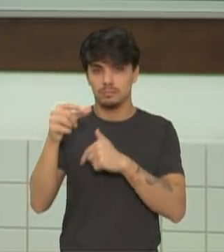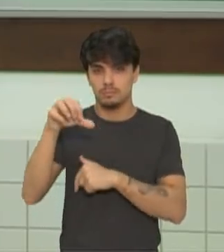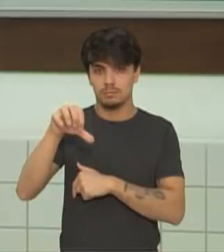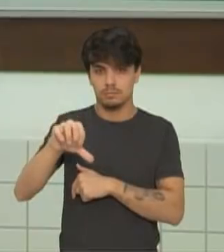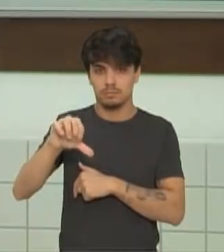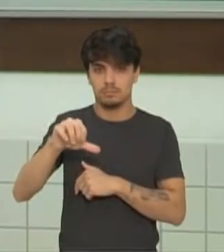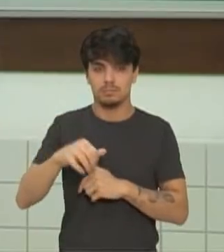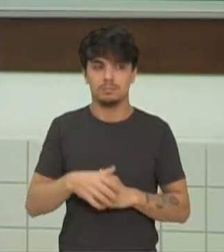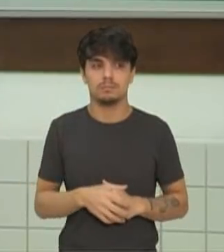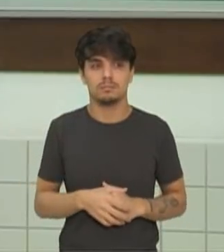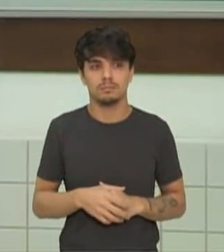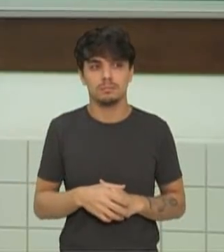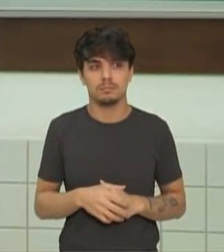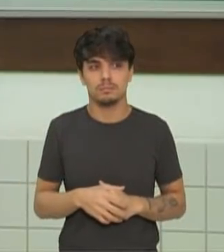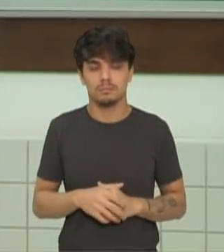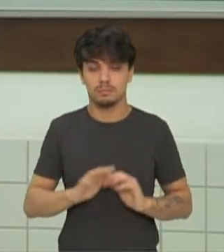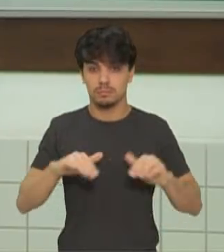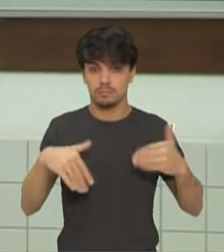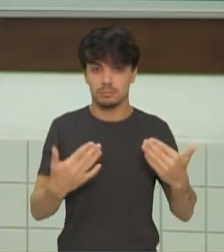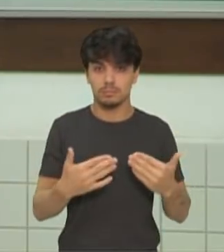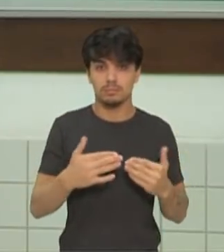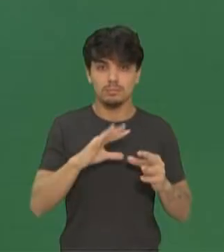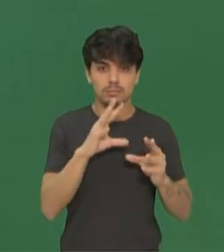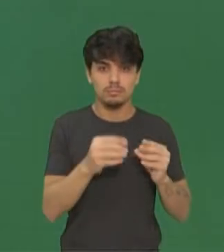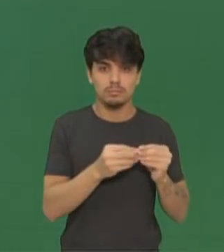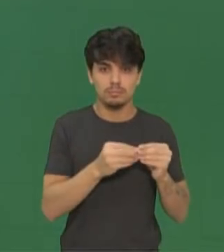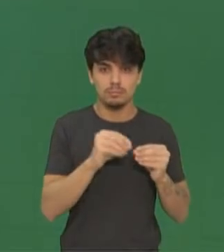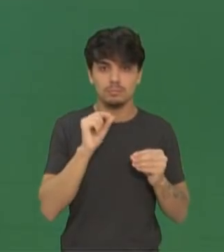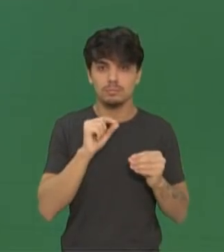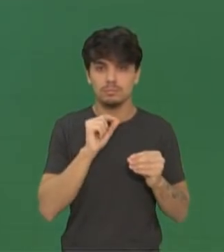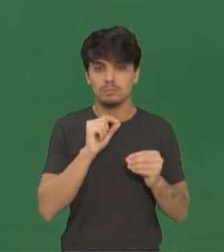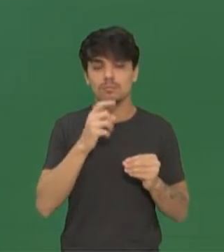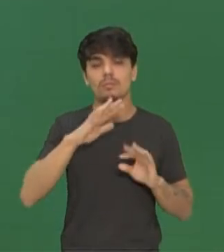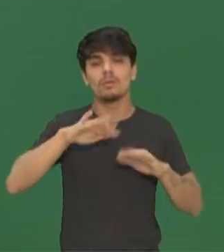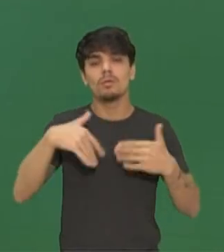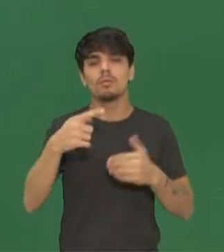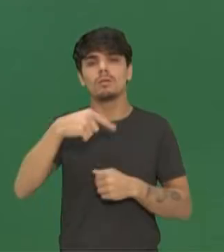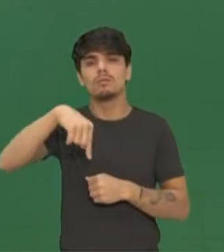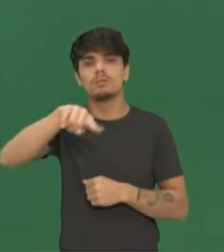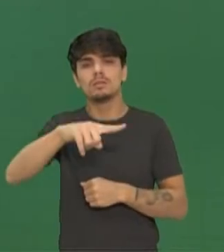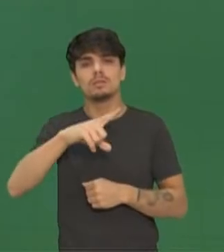9. Então, resumindo, quando vocês